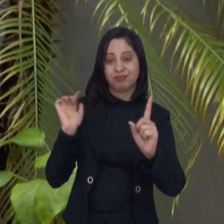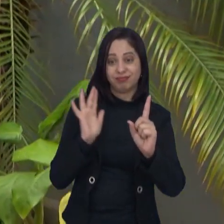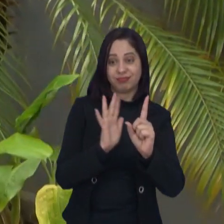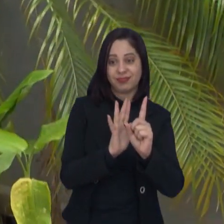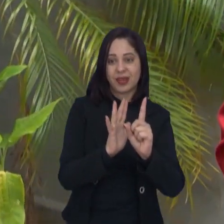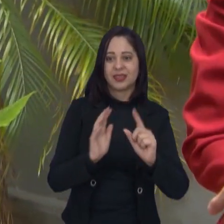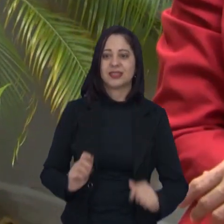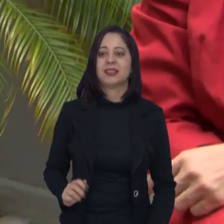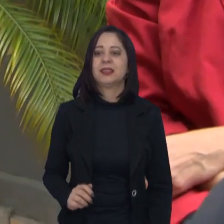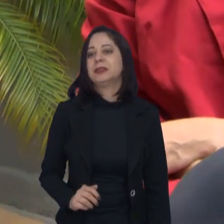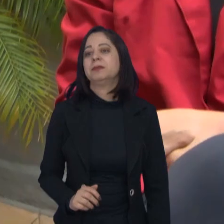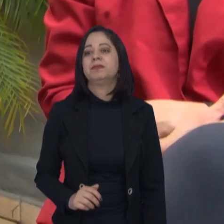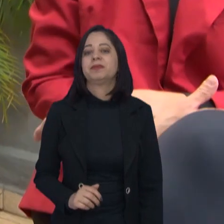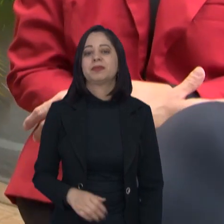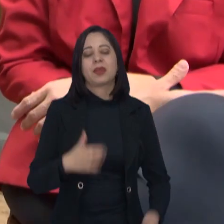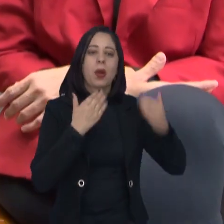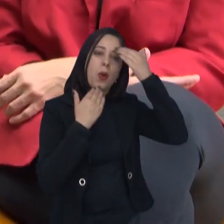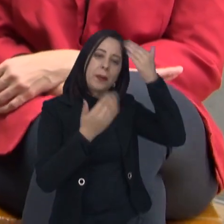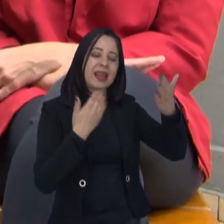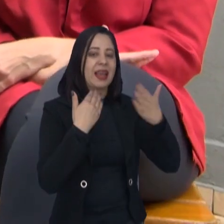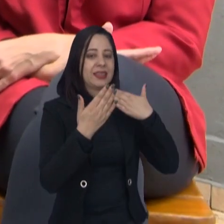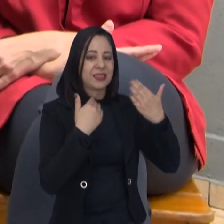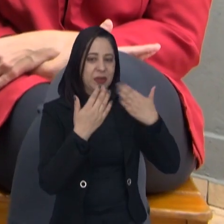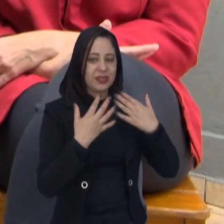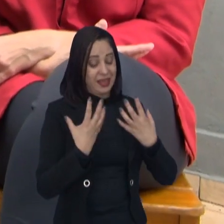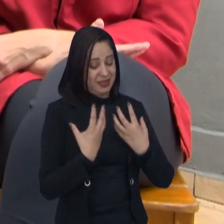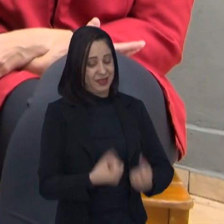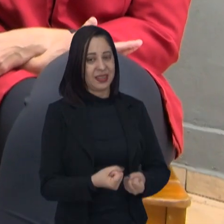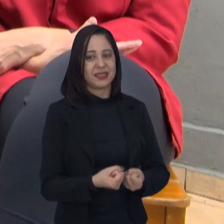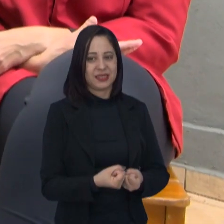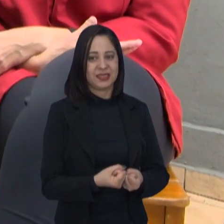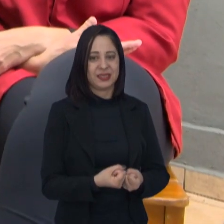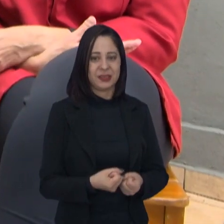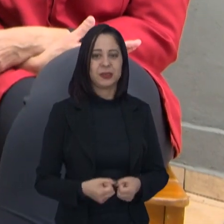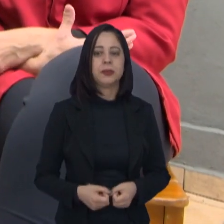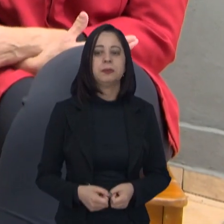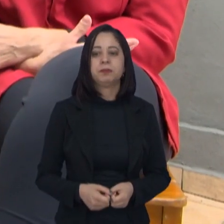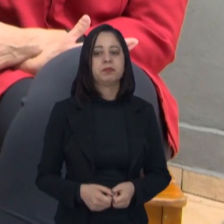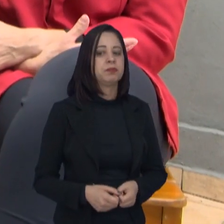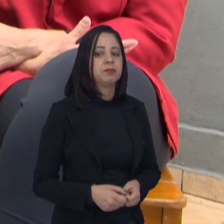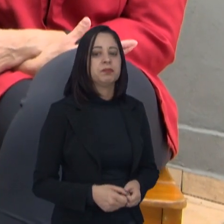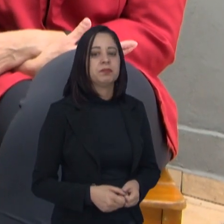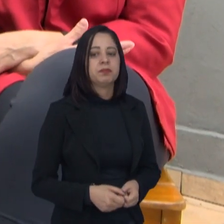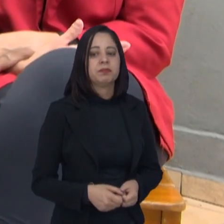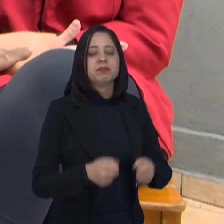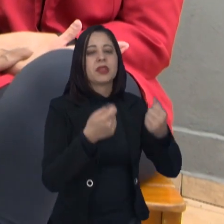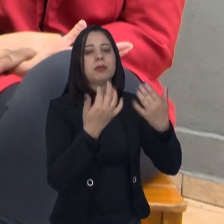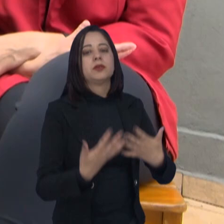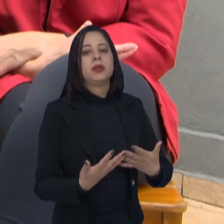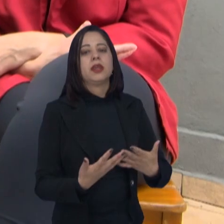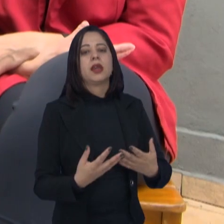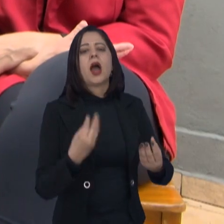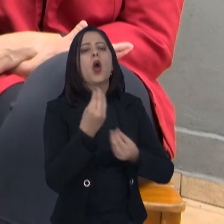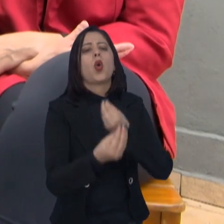bem, Fabíola? Obrigada por aceitar o nosso bate-papo, por aceitar ter essa conversa com a gente. Conta pra mim um pouquinho como que é ser